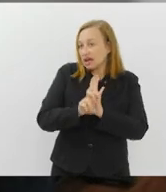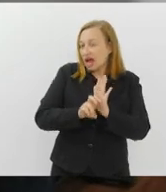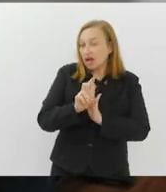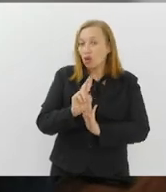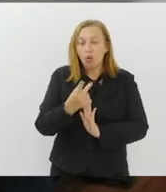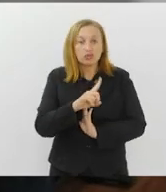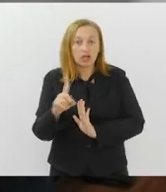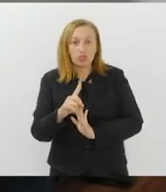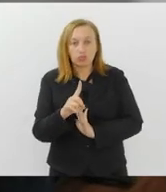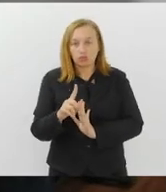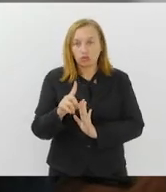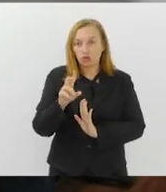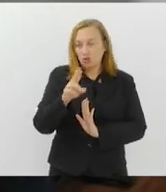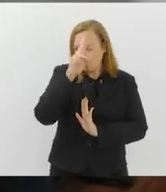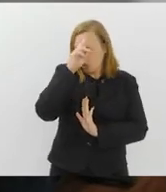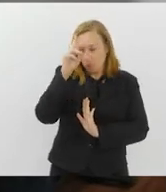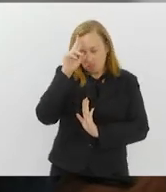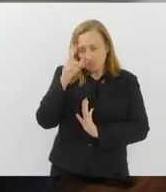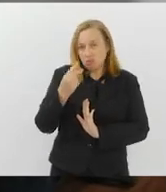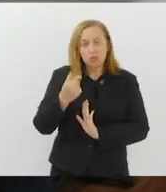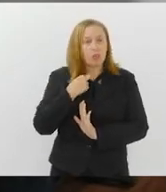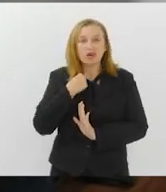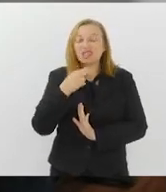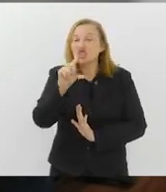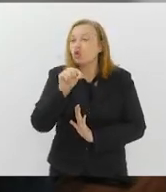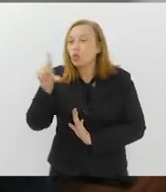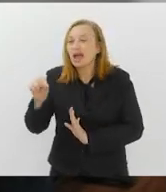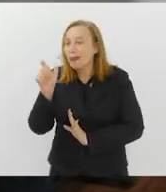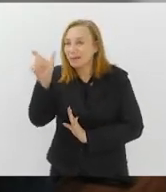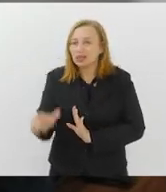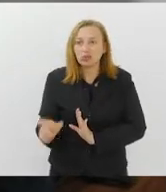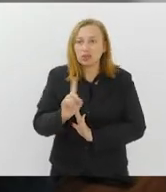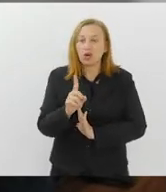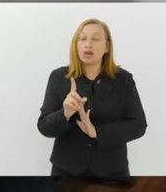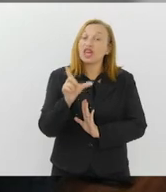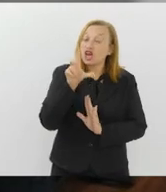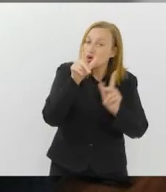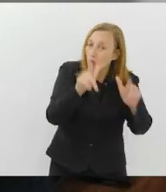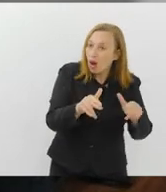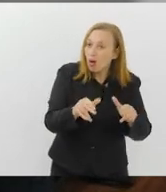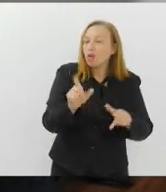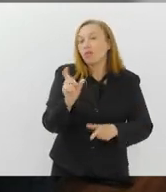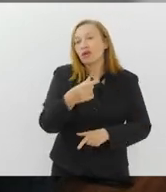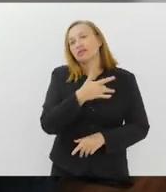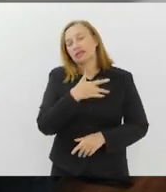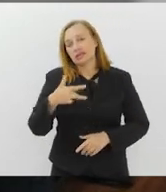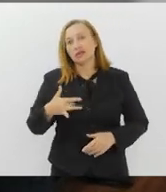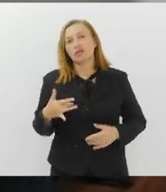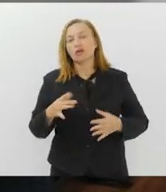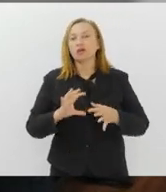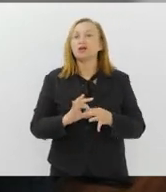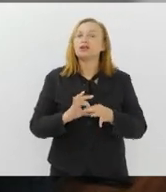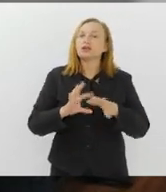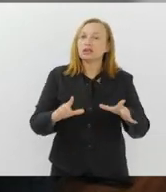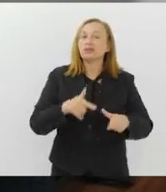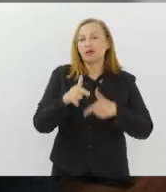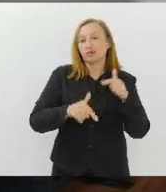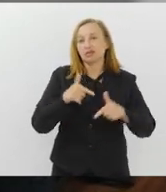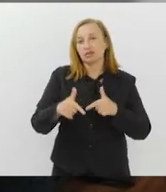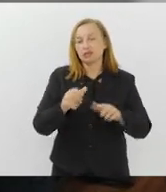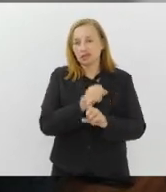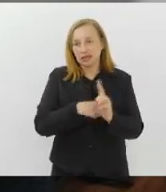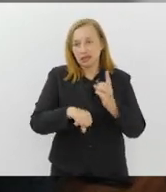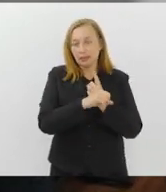não pode fazer uma escolha. E os planos de saúde é a mesma coisa. É um serviço colocado à disposição da sociedade. Então,